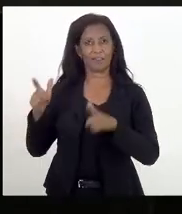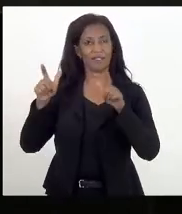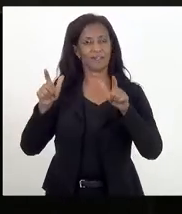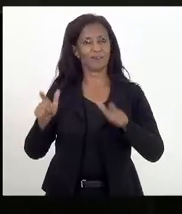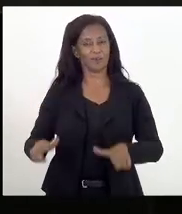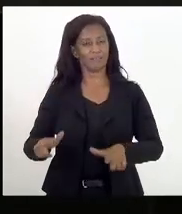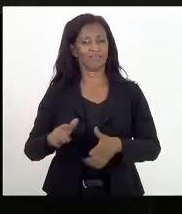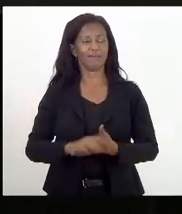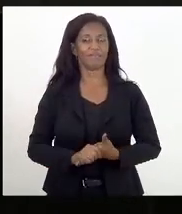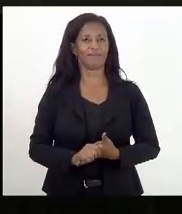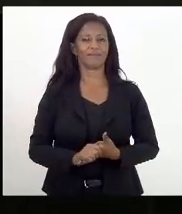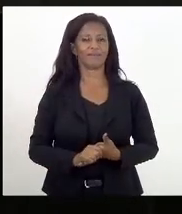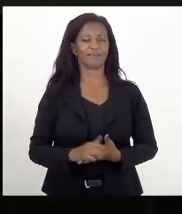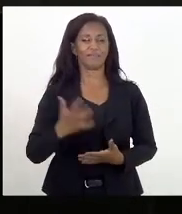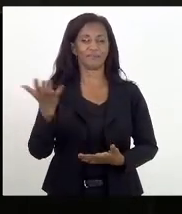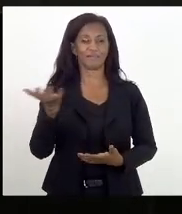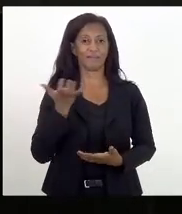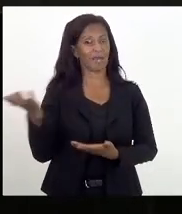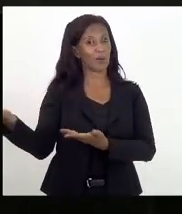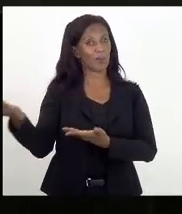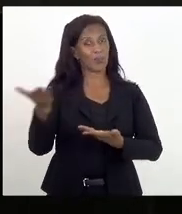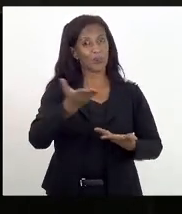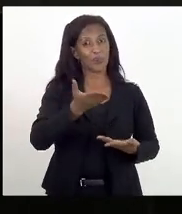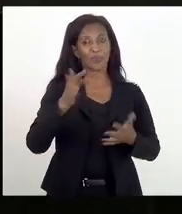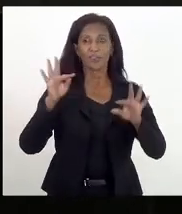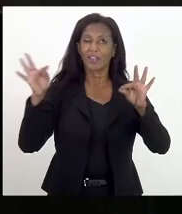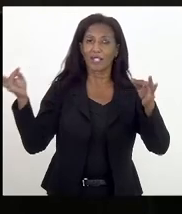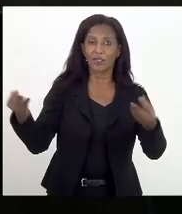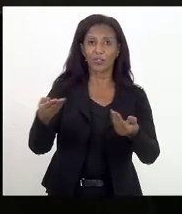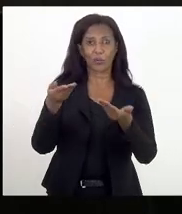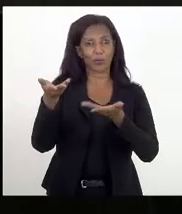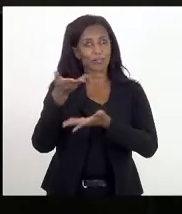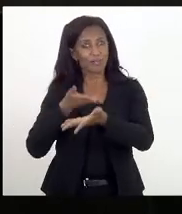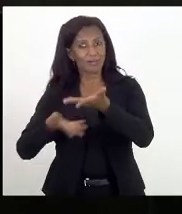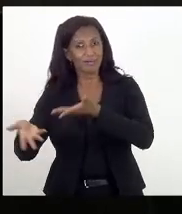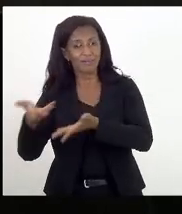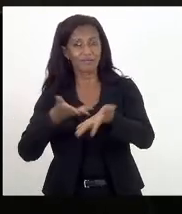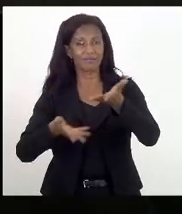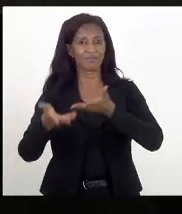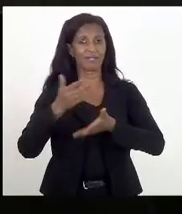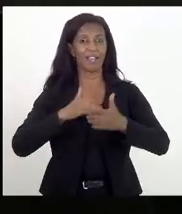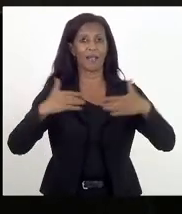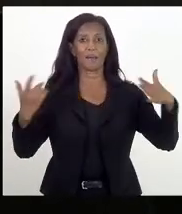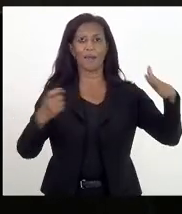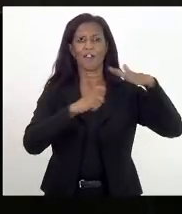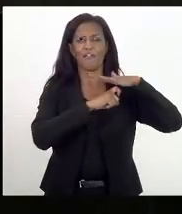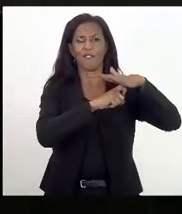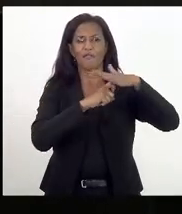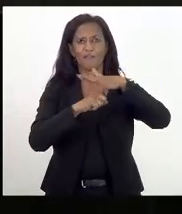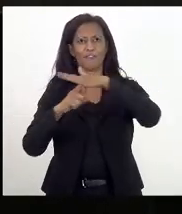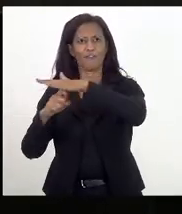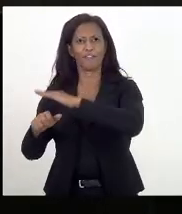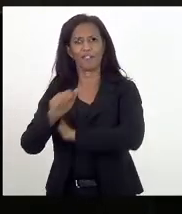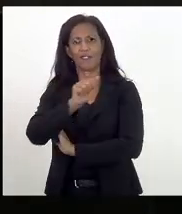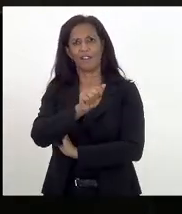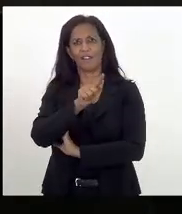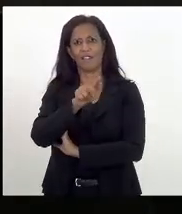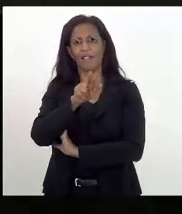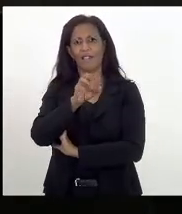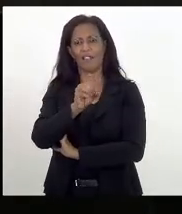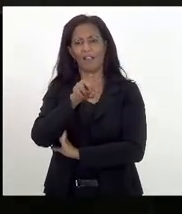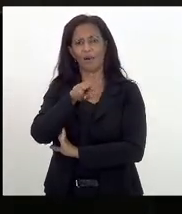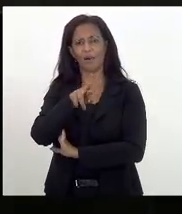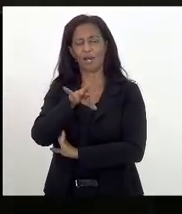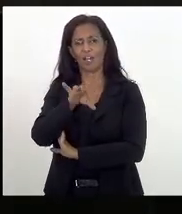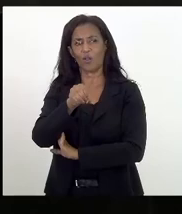proporcionado quero convidá-los a todos vocês a participar da maior feira do agronegócio brasileiro que vai acontecer no